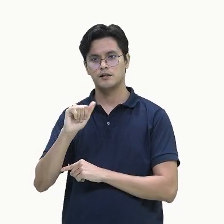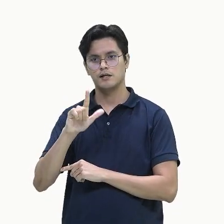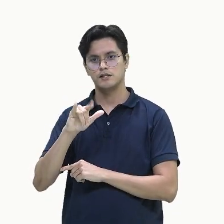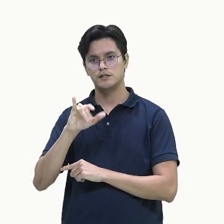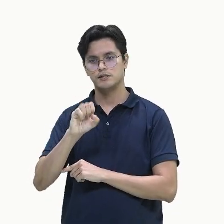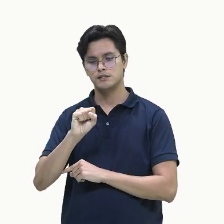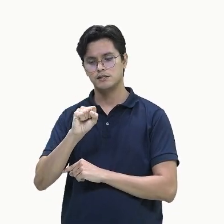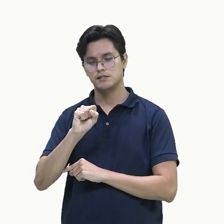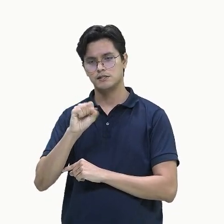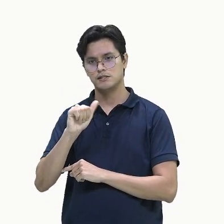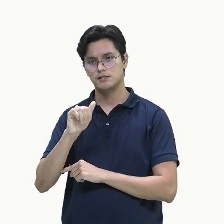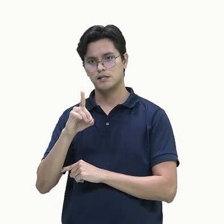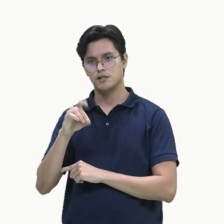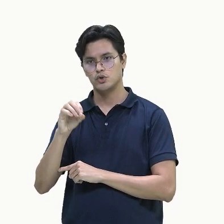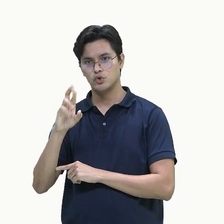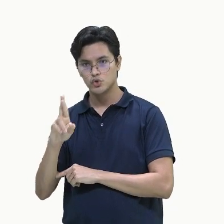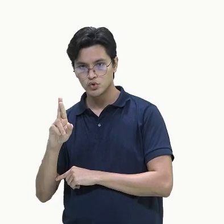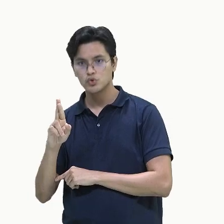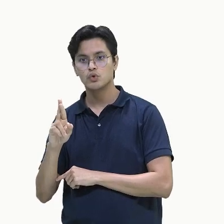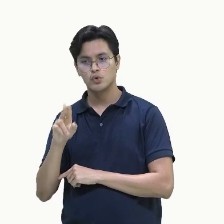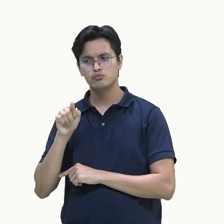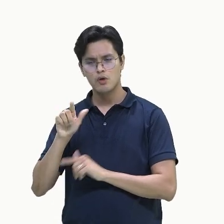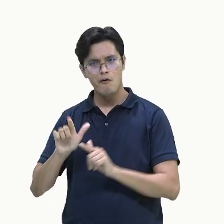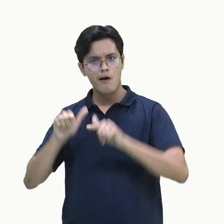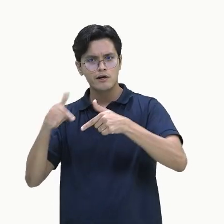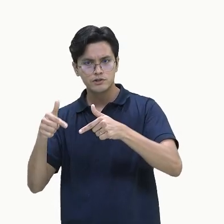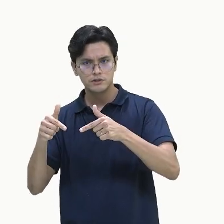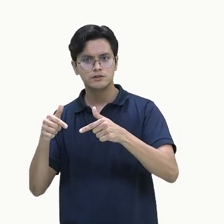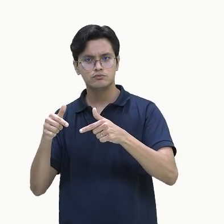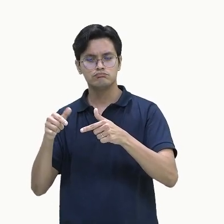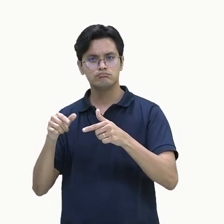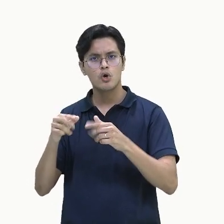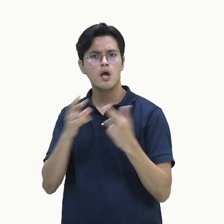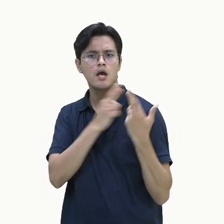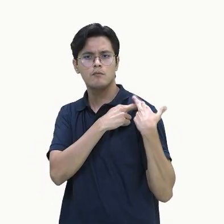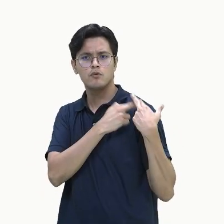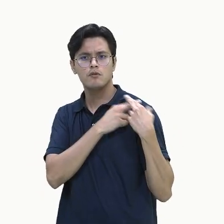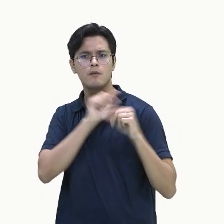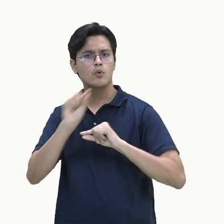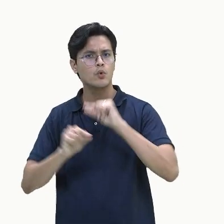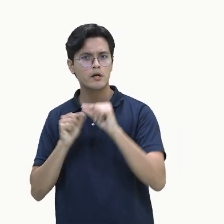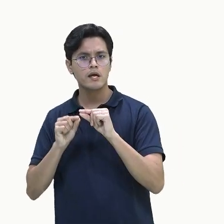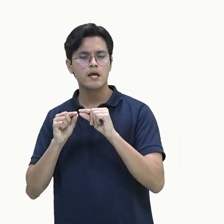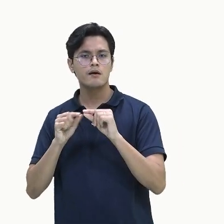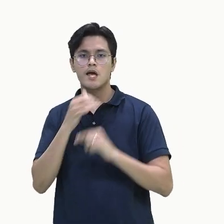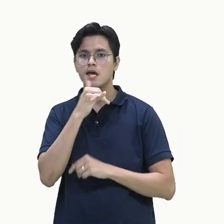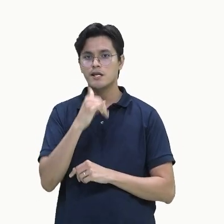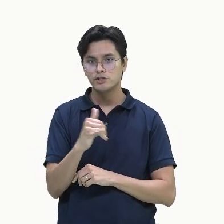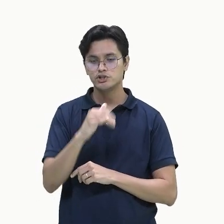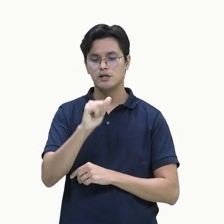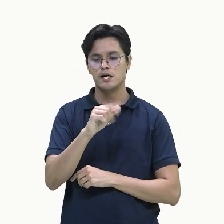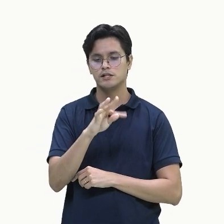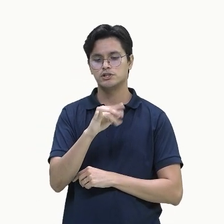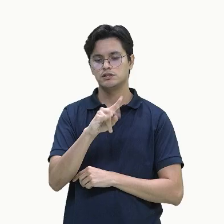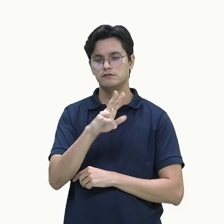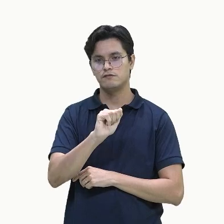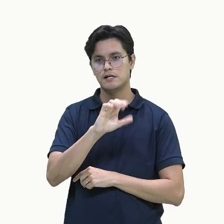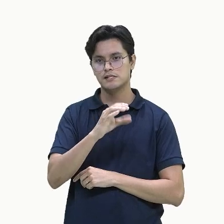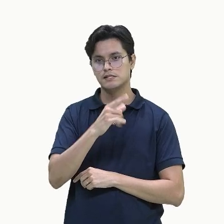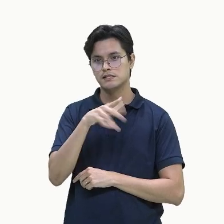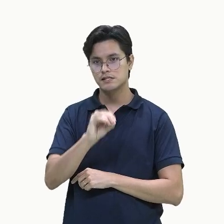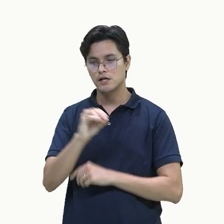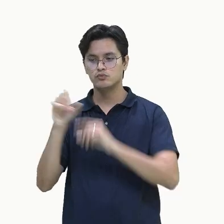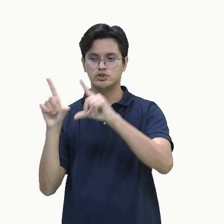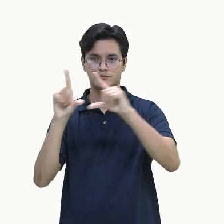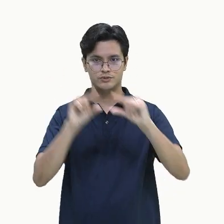diminuir a energia que a gente chama que é a energia de ativação, tá? Energia necessária para essa reação